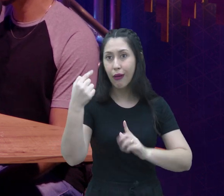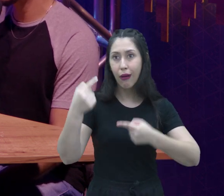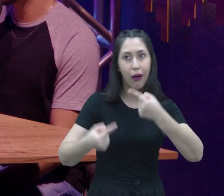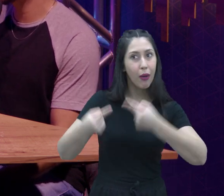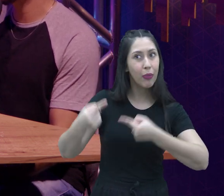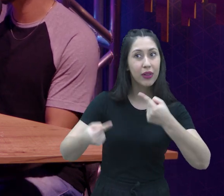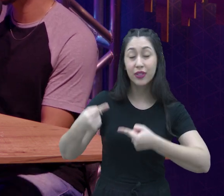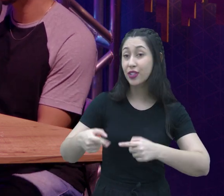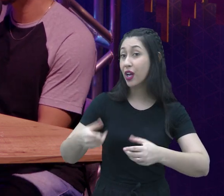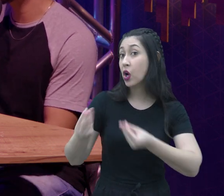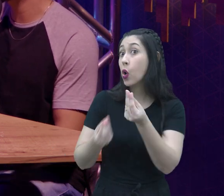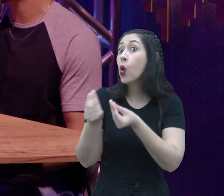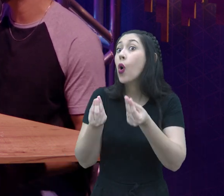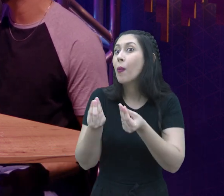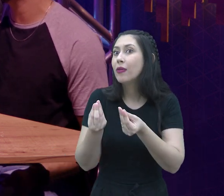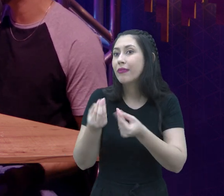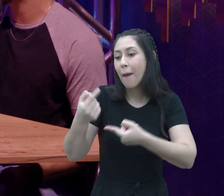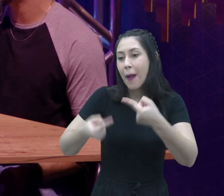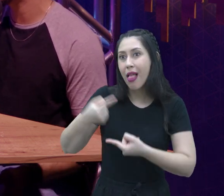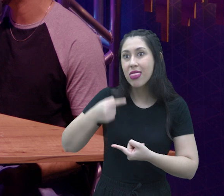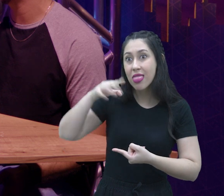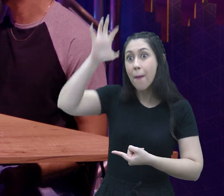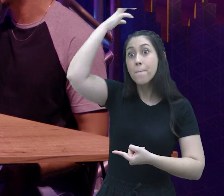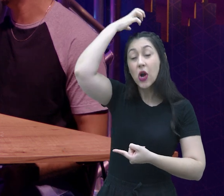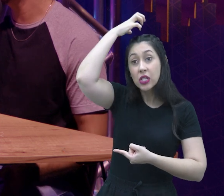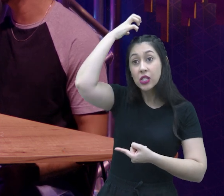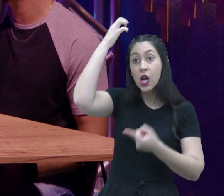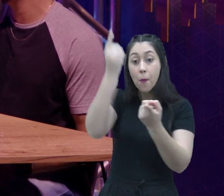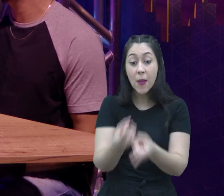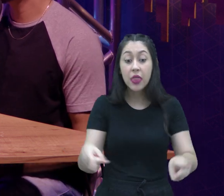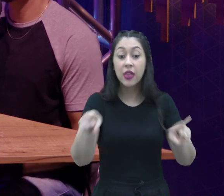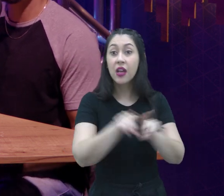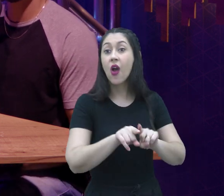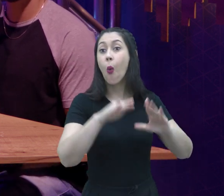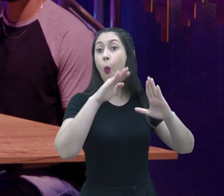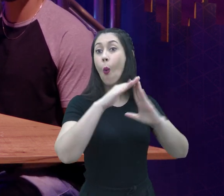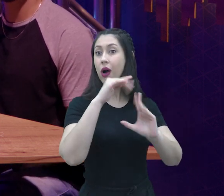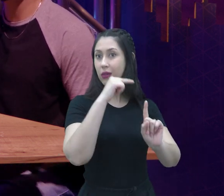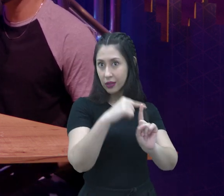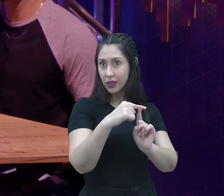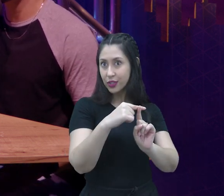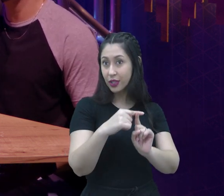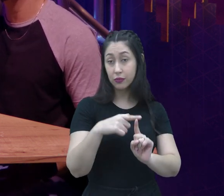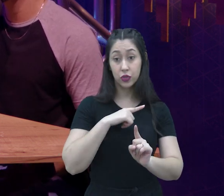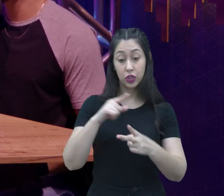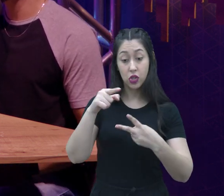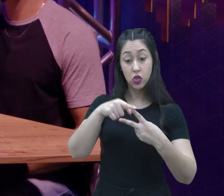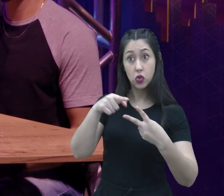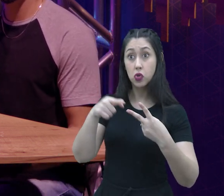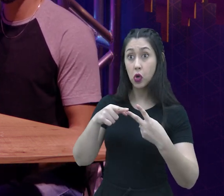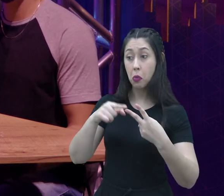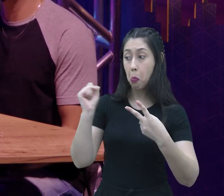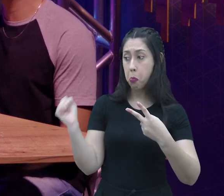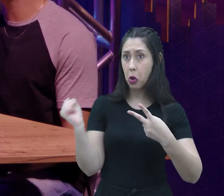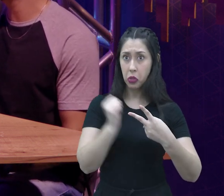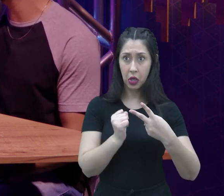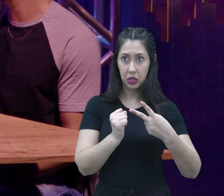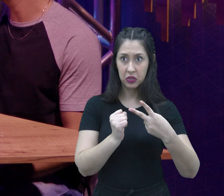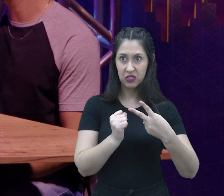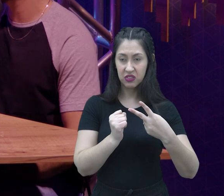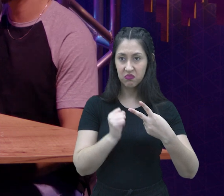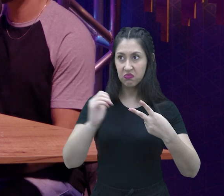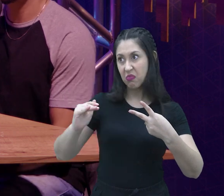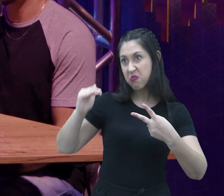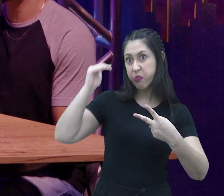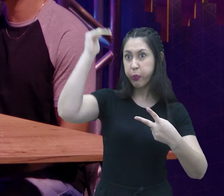era basicamente a monarquia aliada à igreja, né? Então a gente tinha 2 poderes super,